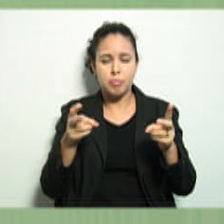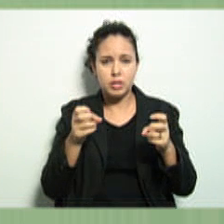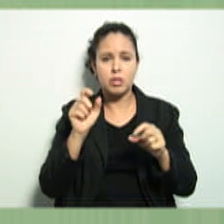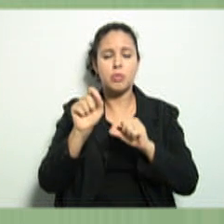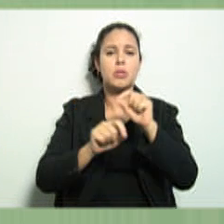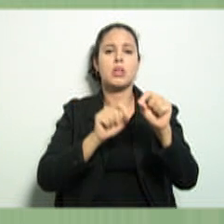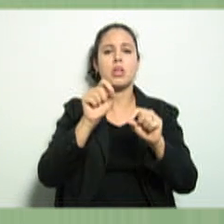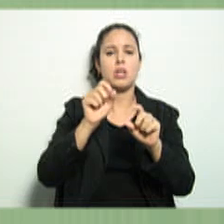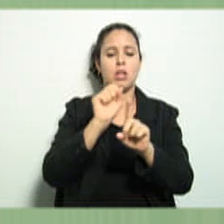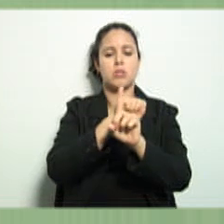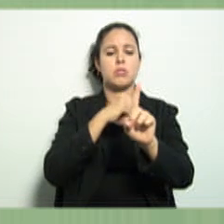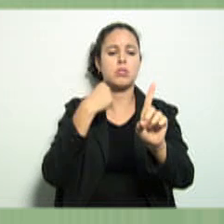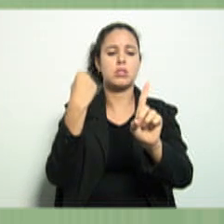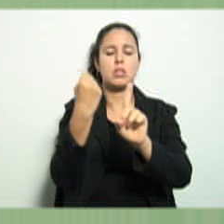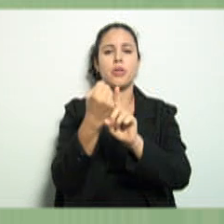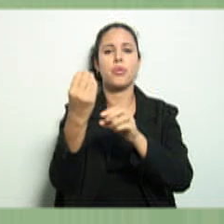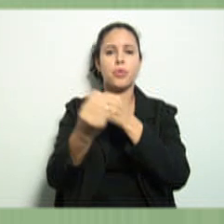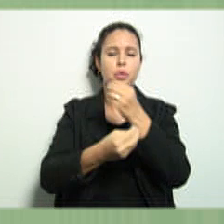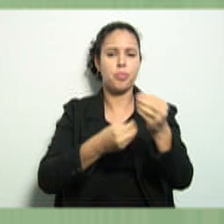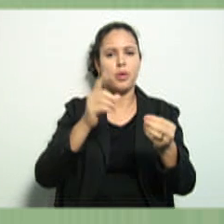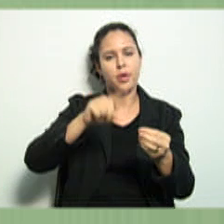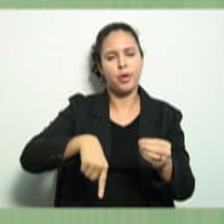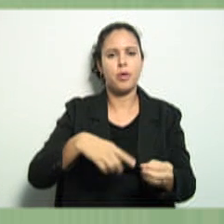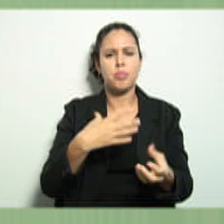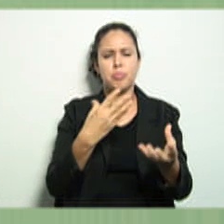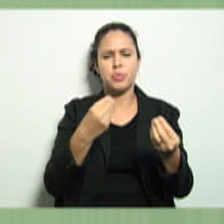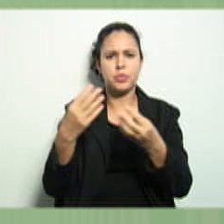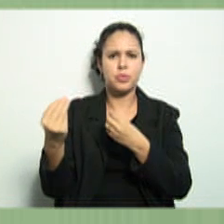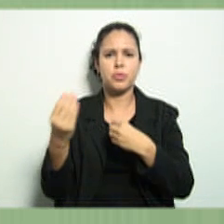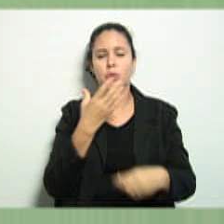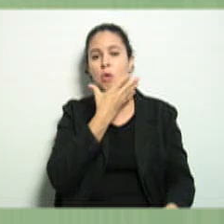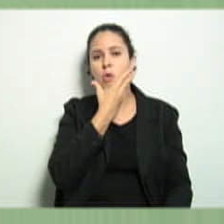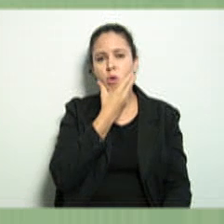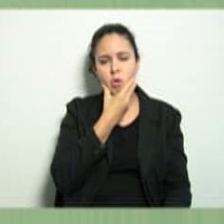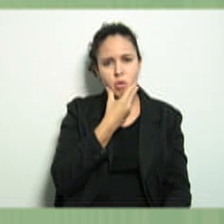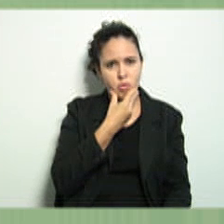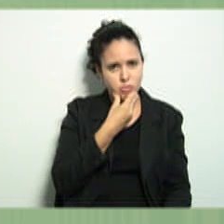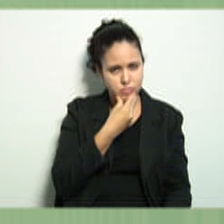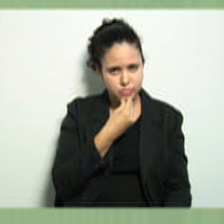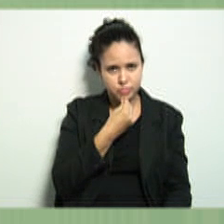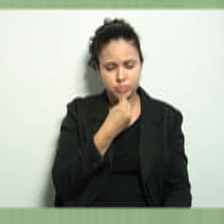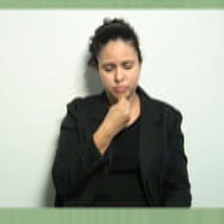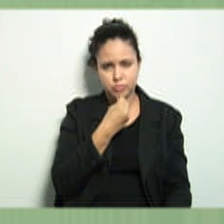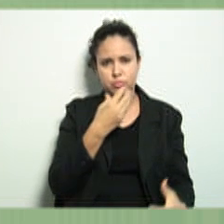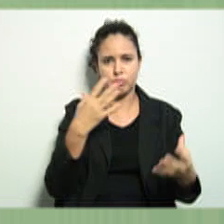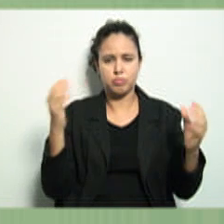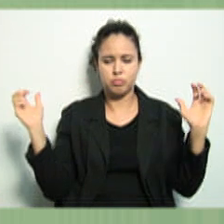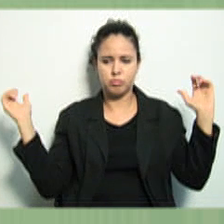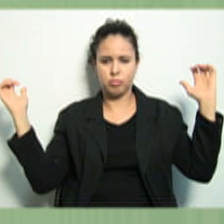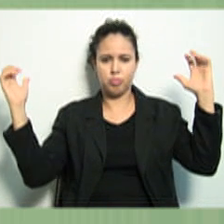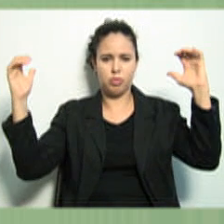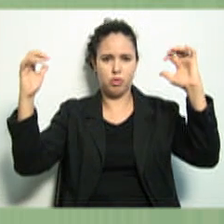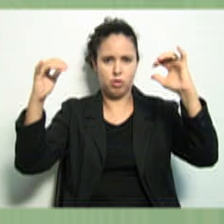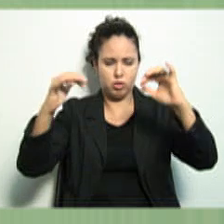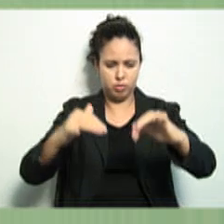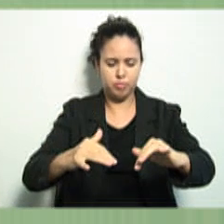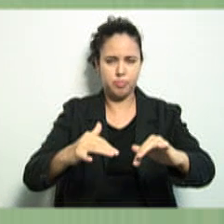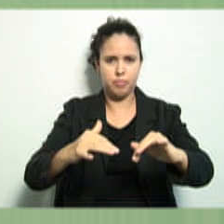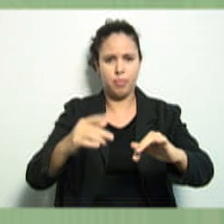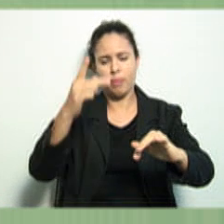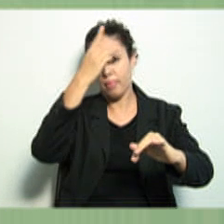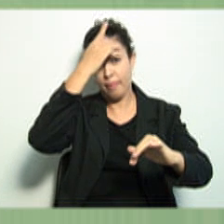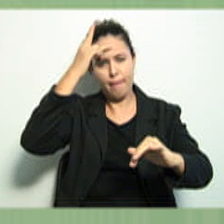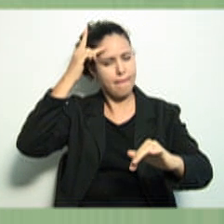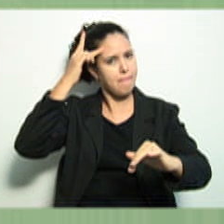no ambiente aqui nosso, que tinham outras pessoas também habitando. Aí a gente pode considerar quem